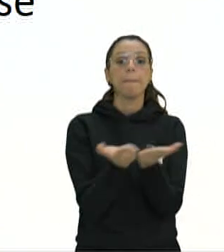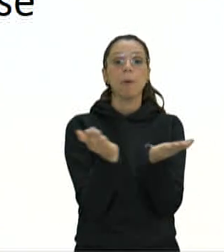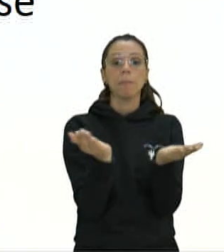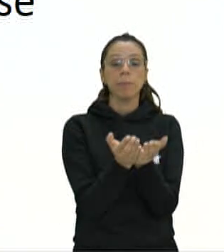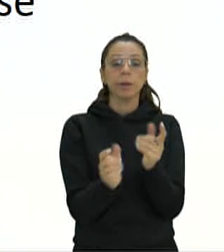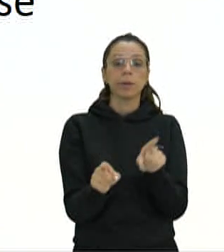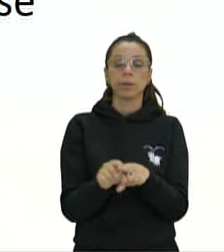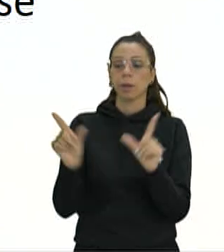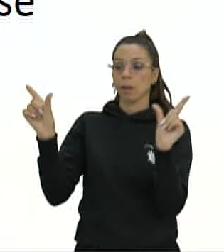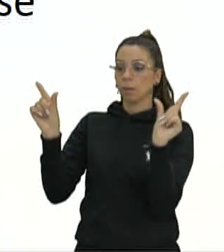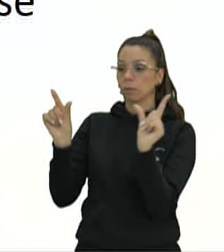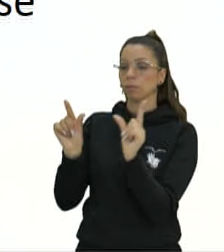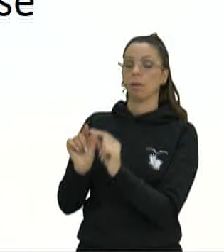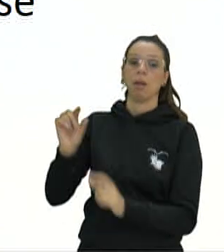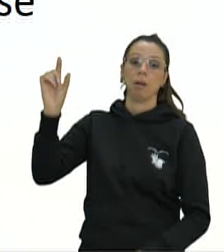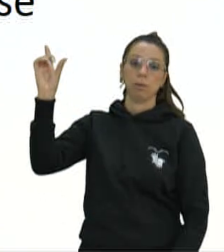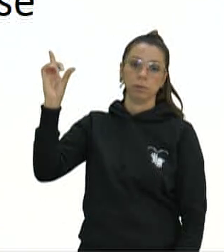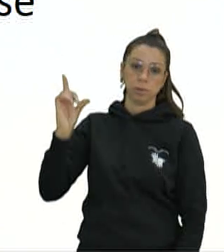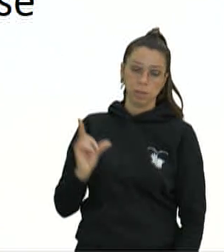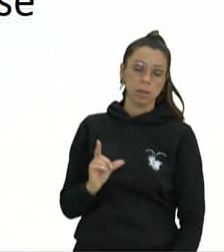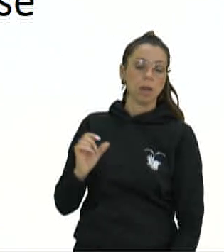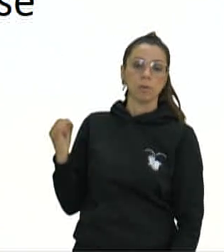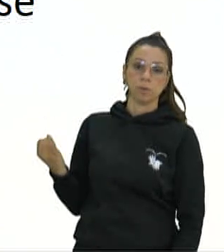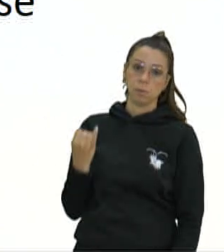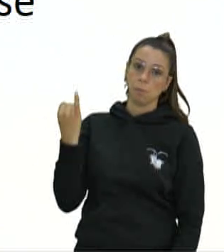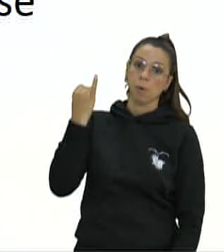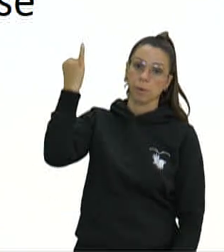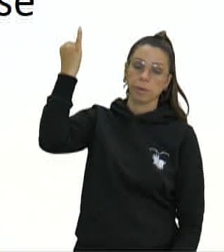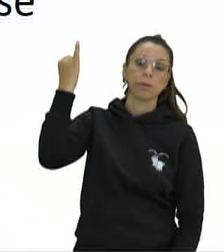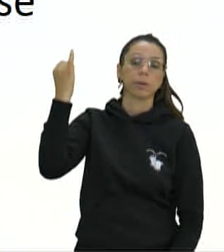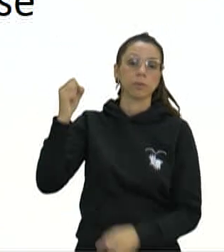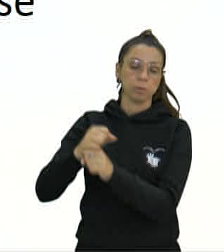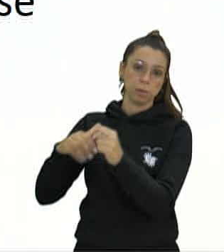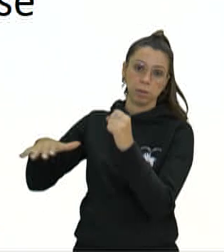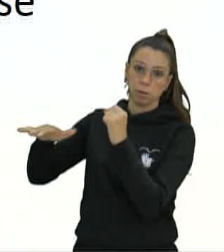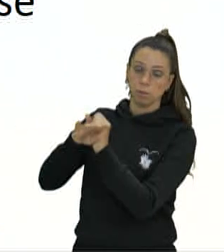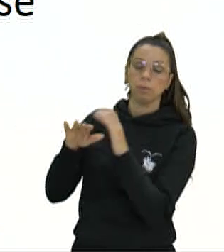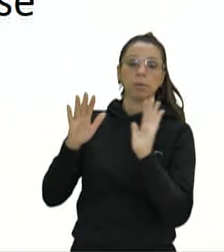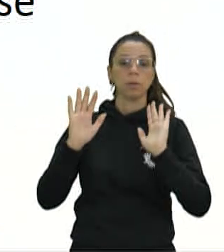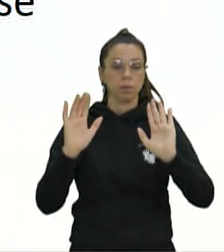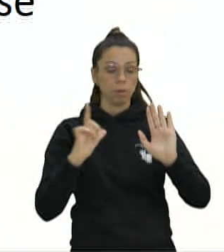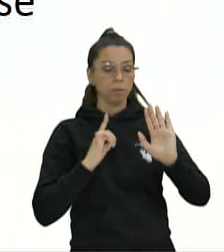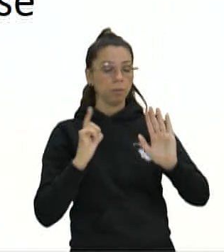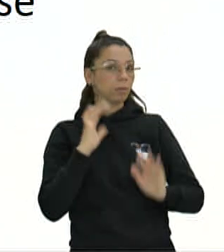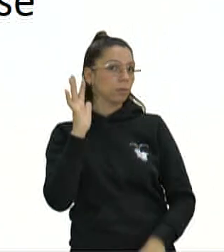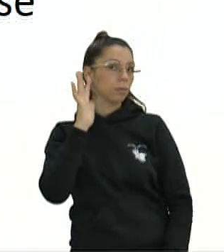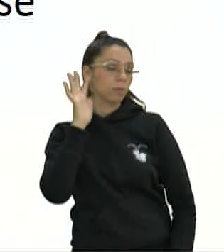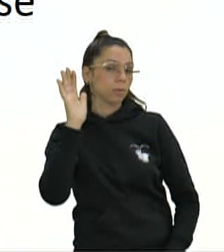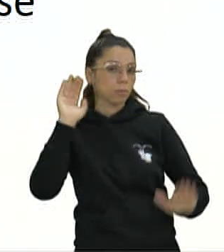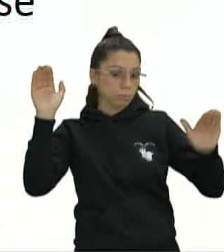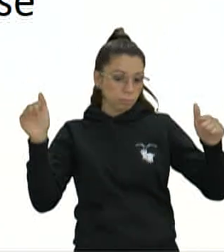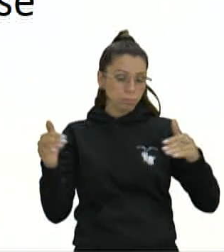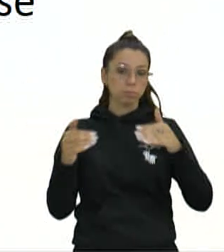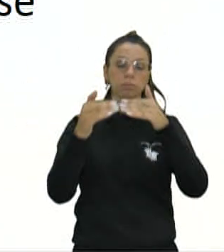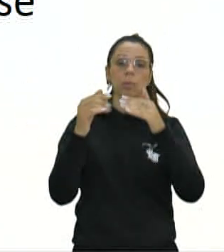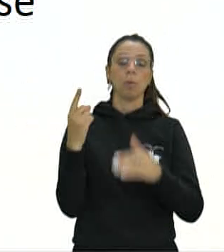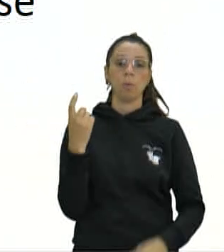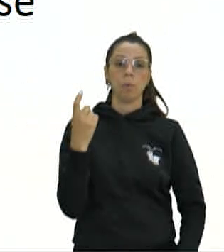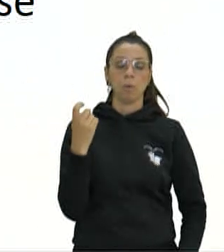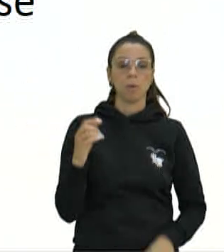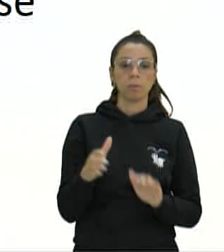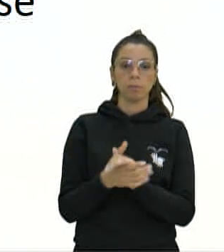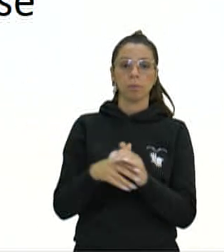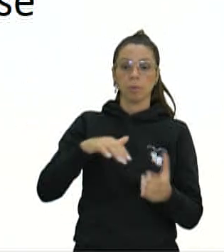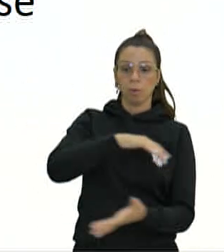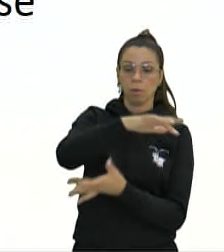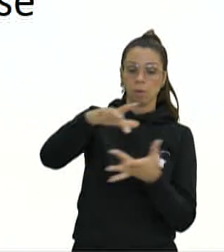dos direitos fundamentais e sociais. Já o pensamento único procura estabelecer a globalização como um